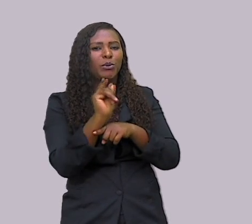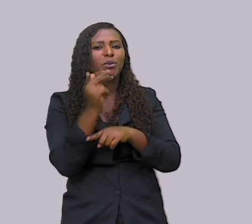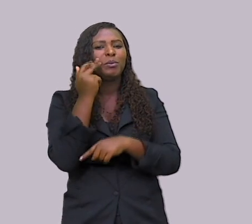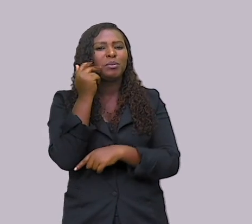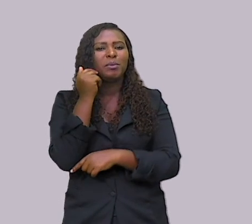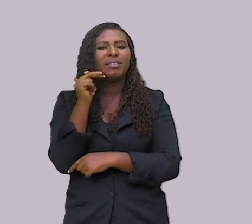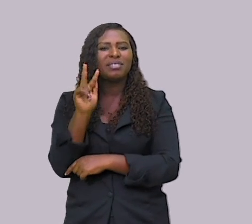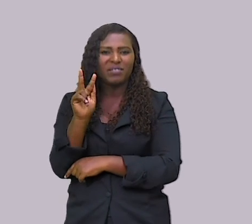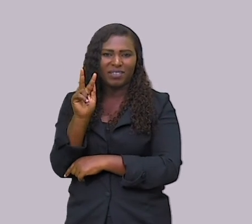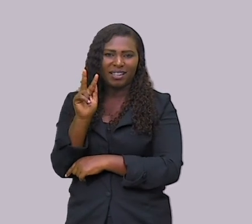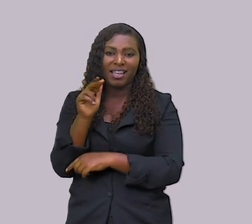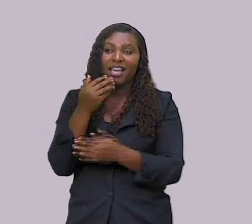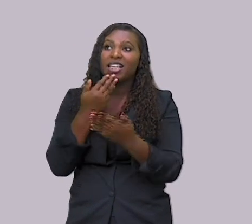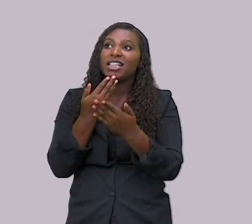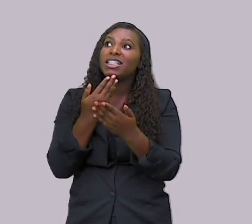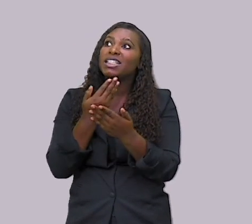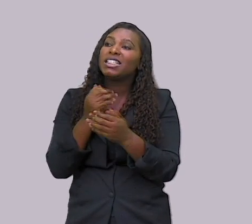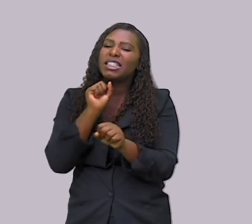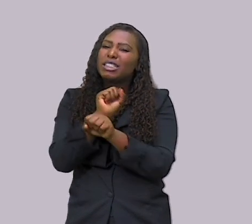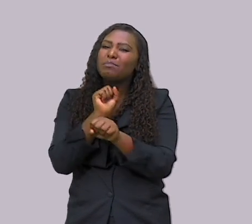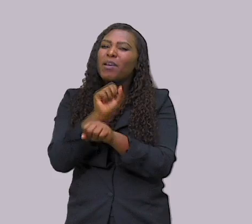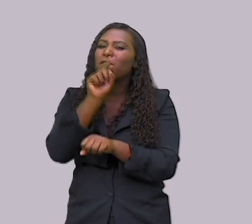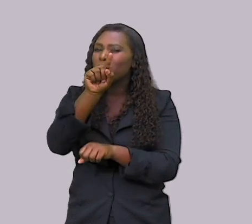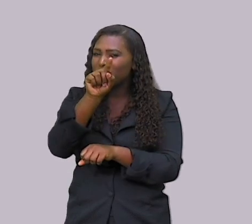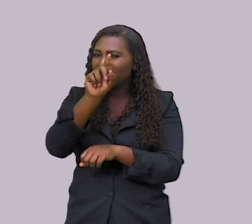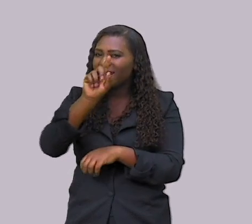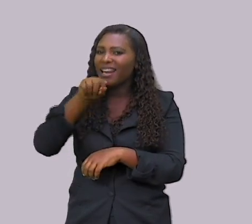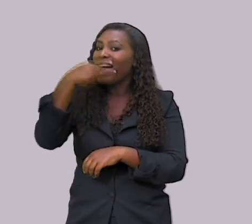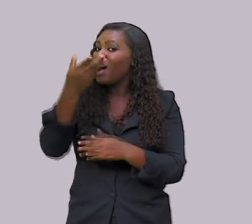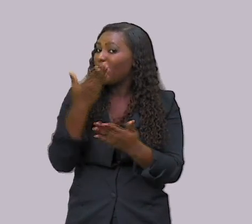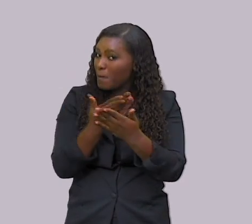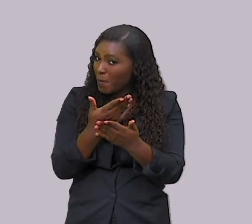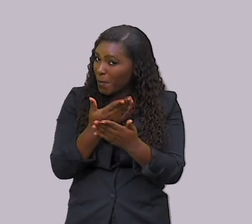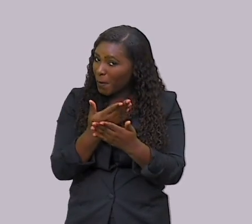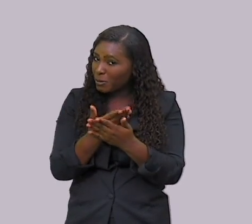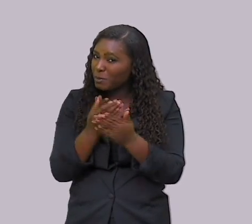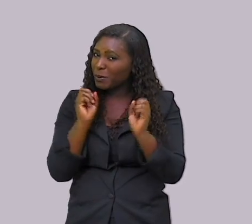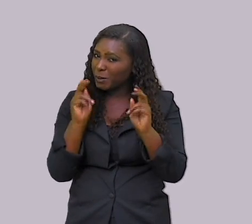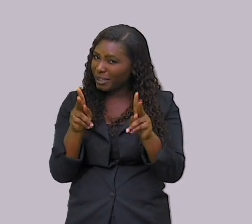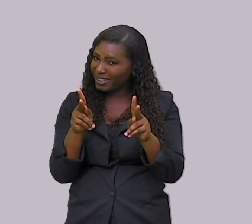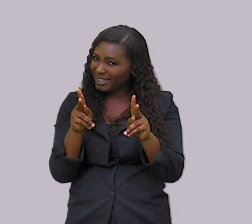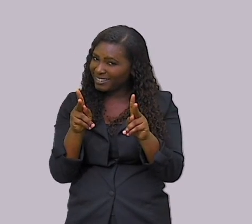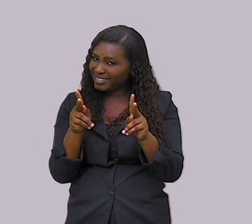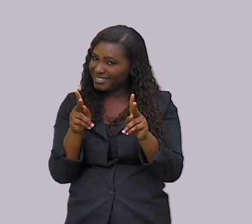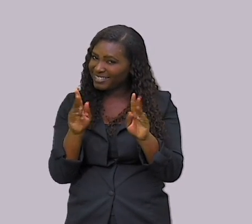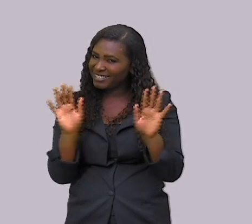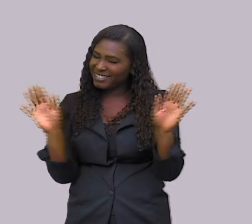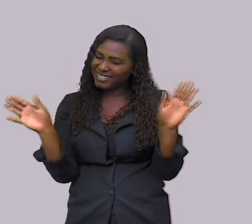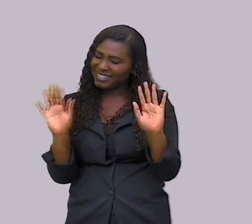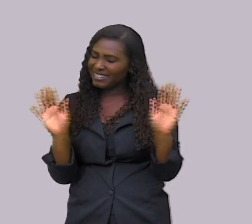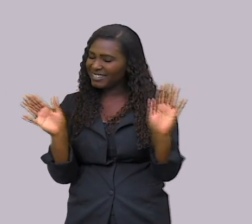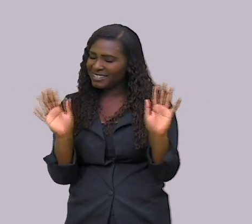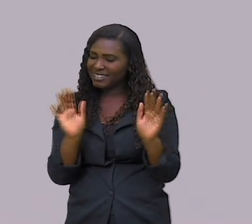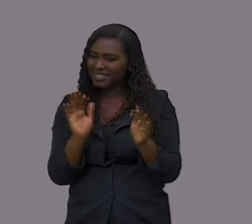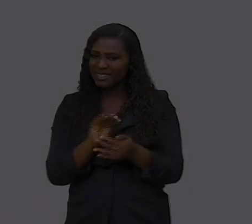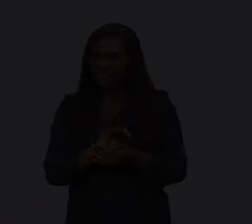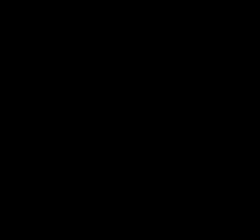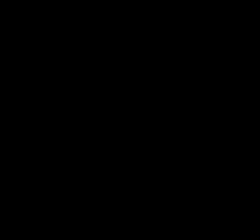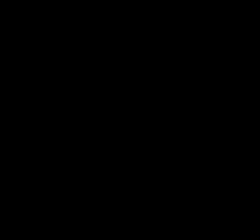SMED-GV. Espero vocês para muito mais na nossa próxima aula. Até breve!